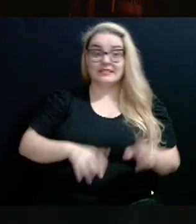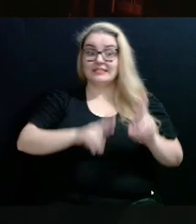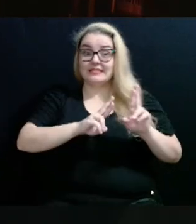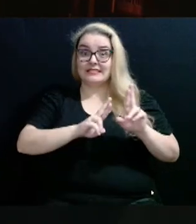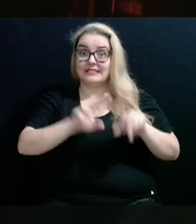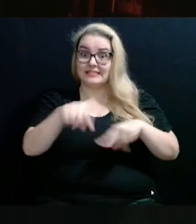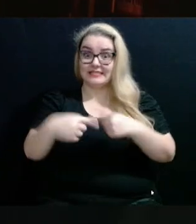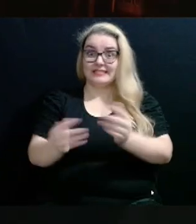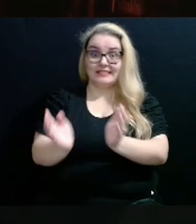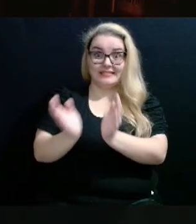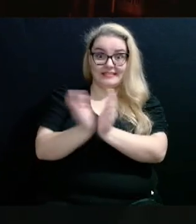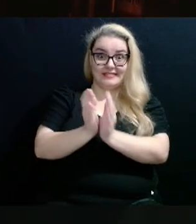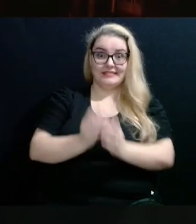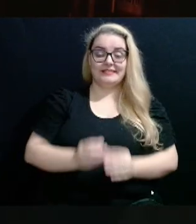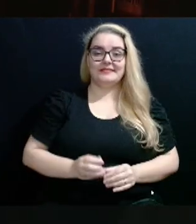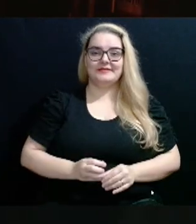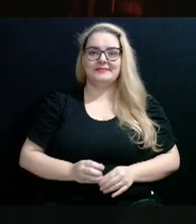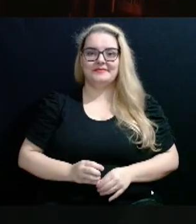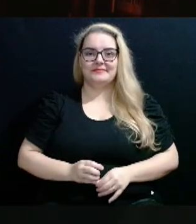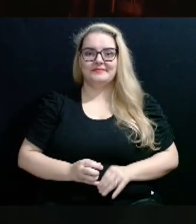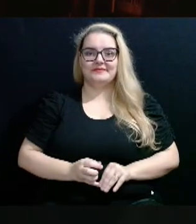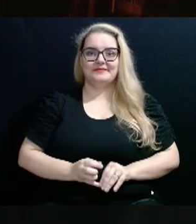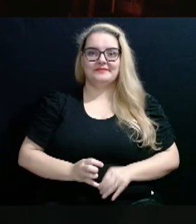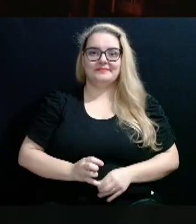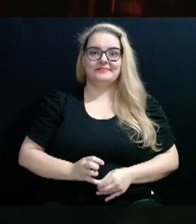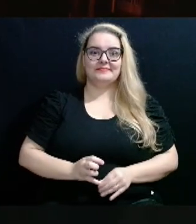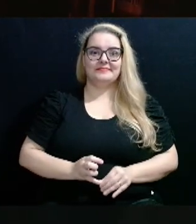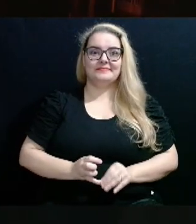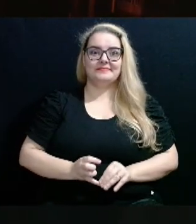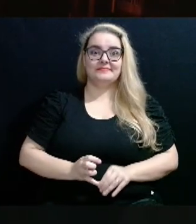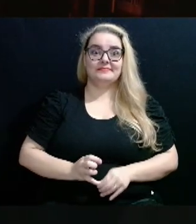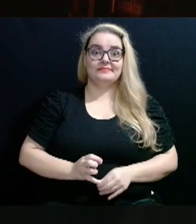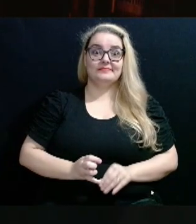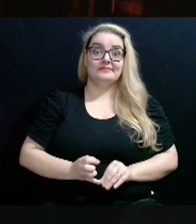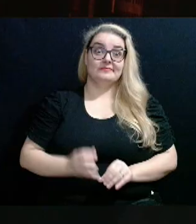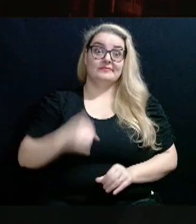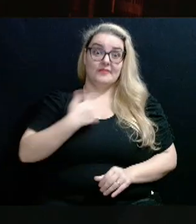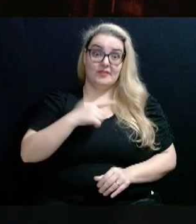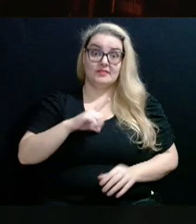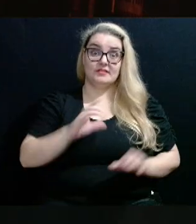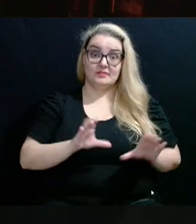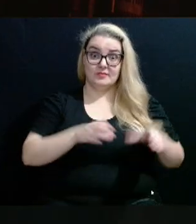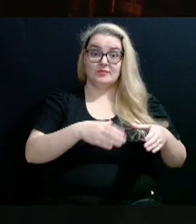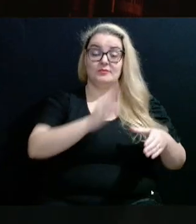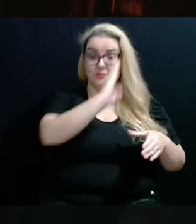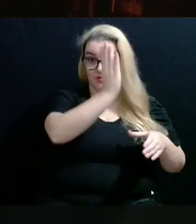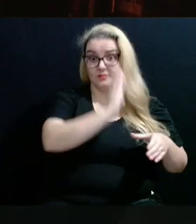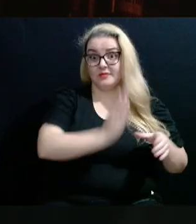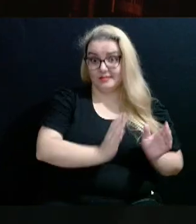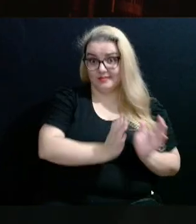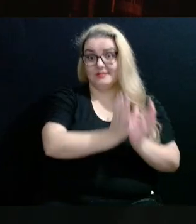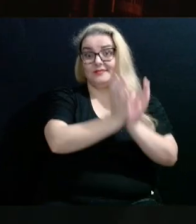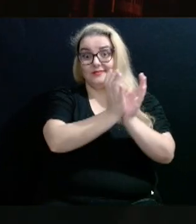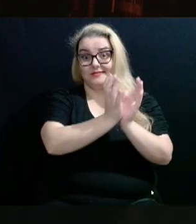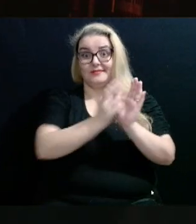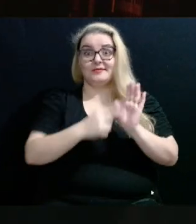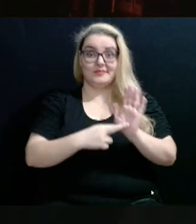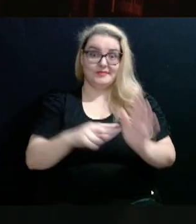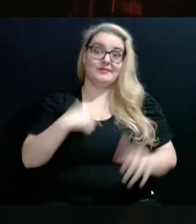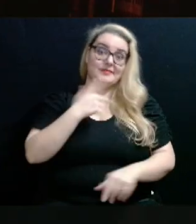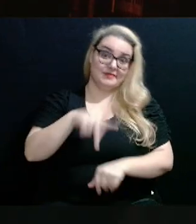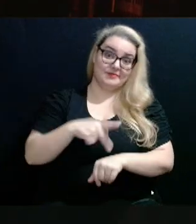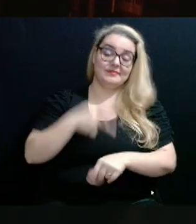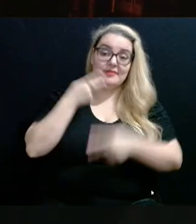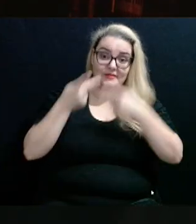né? Daqui a pouquinho nós temos aí o time do Brasil representando o nosso país. E a gente vai falar sobre esse fenômeno